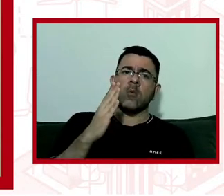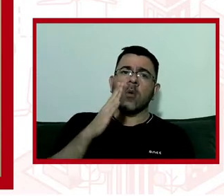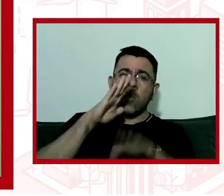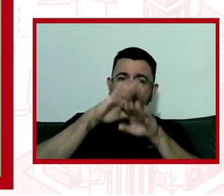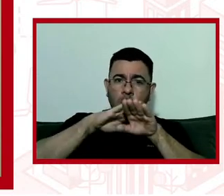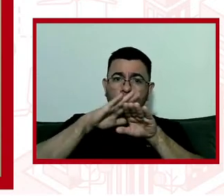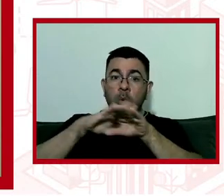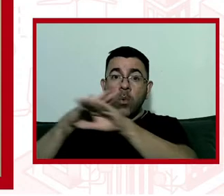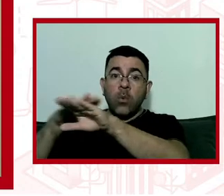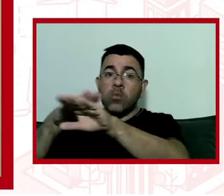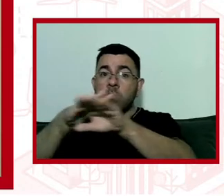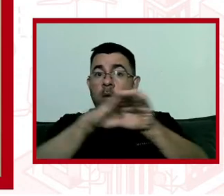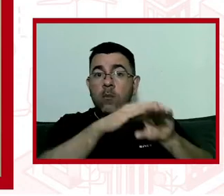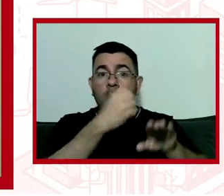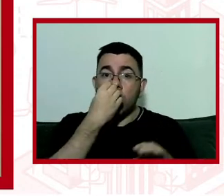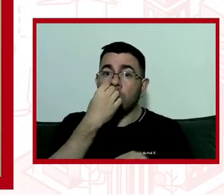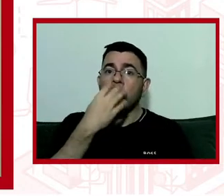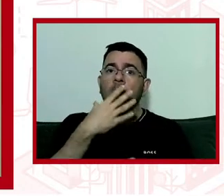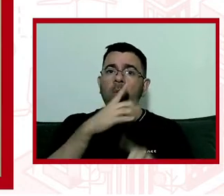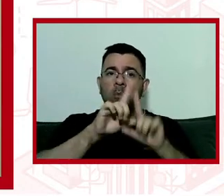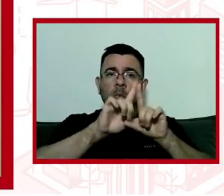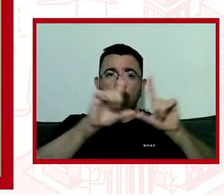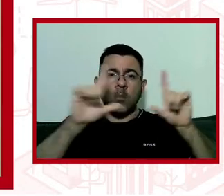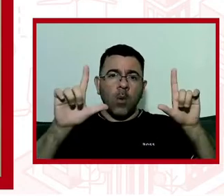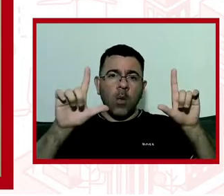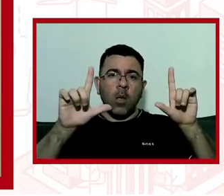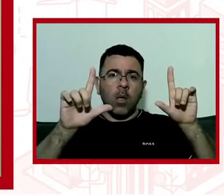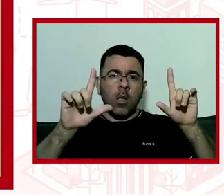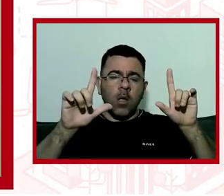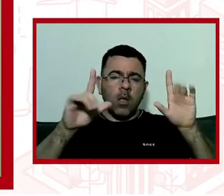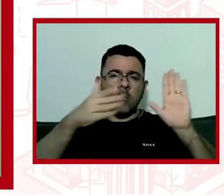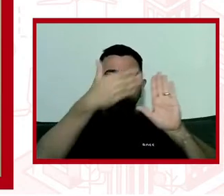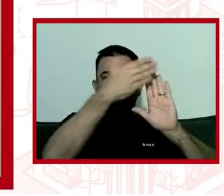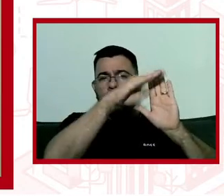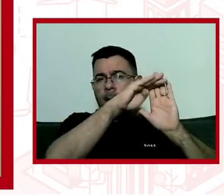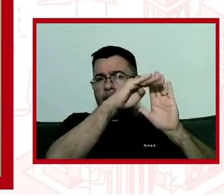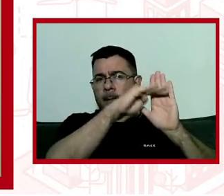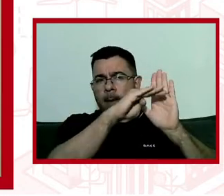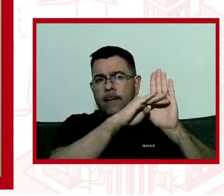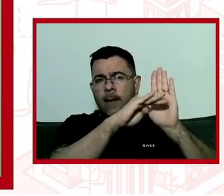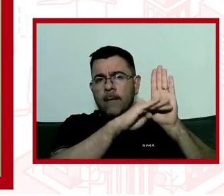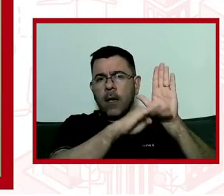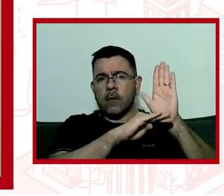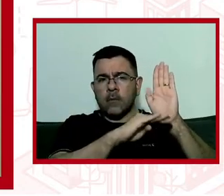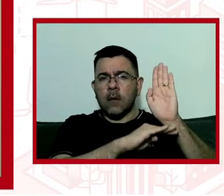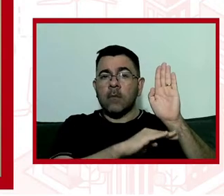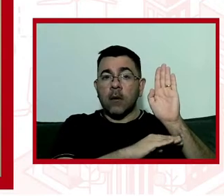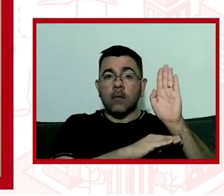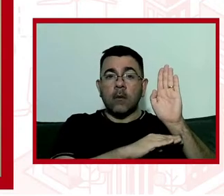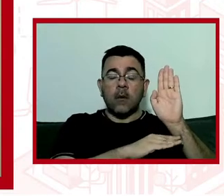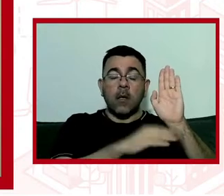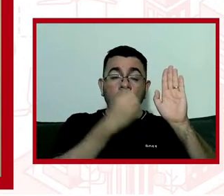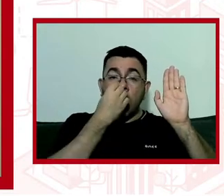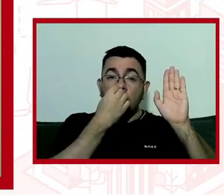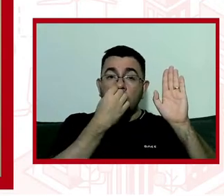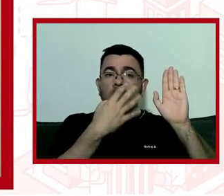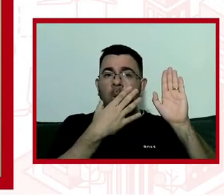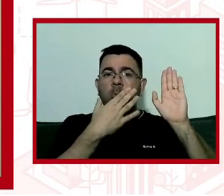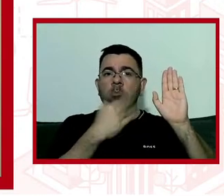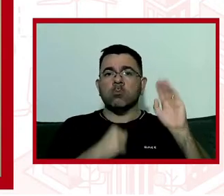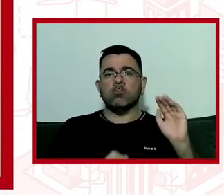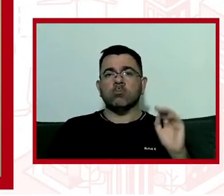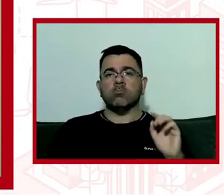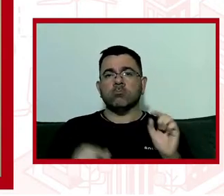gente faz uma plataforma de fácil inscrição dos projetos eh uma coisa eu diria que um time desse